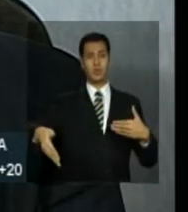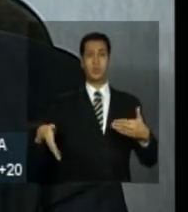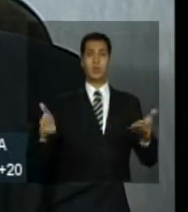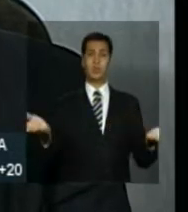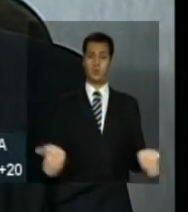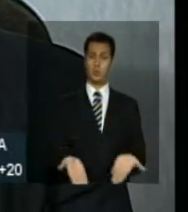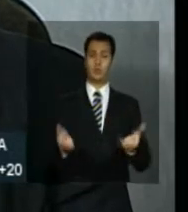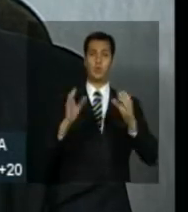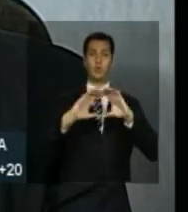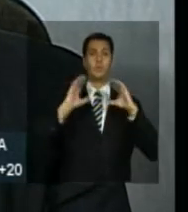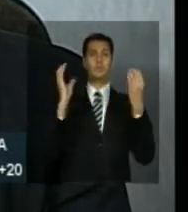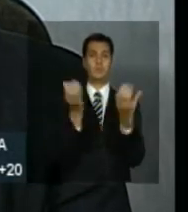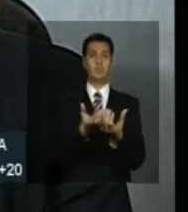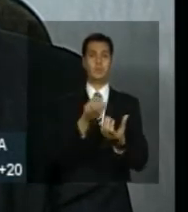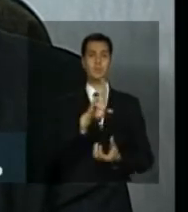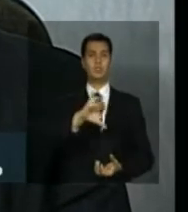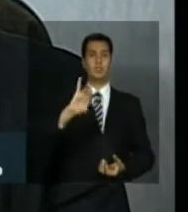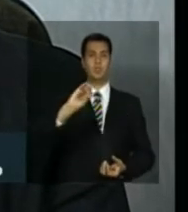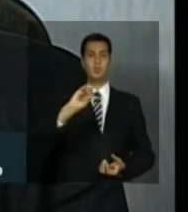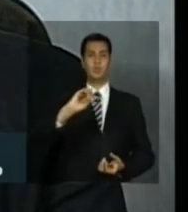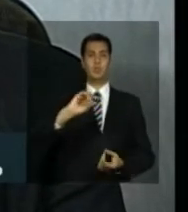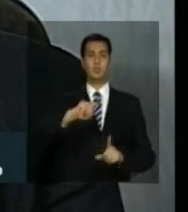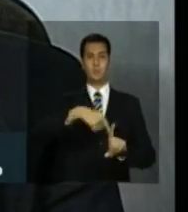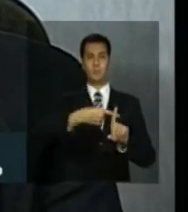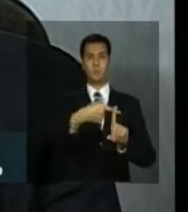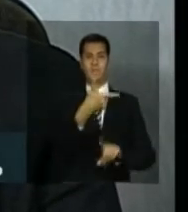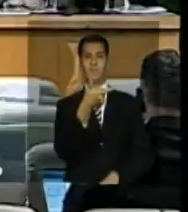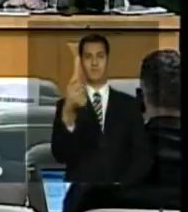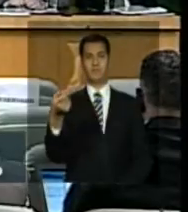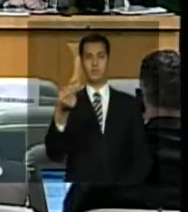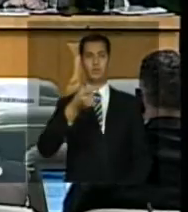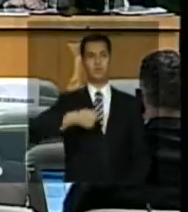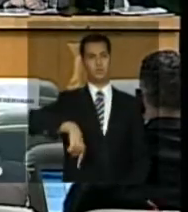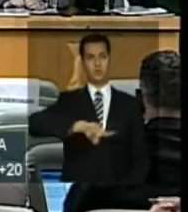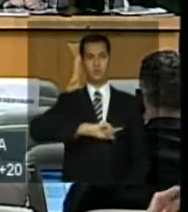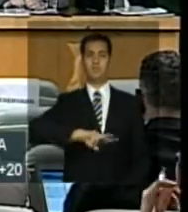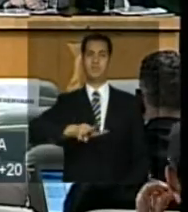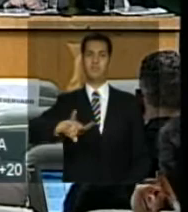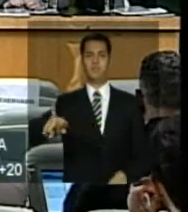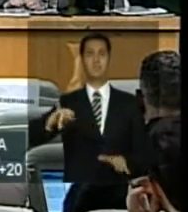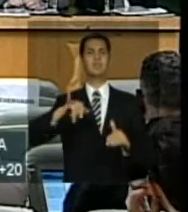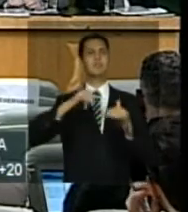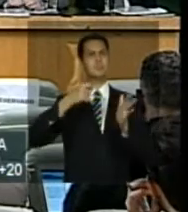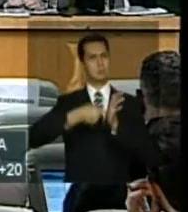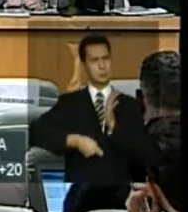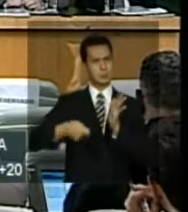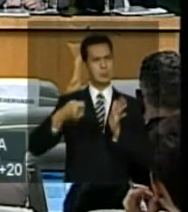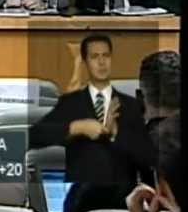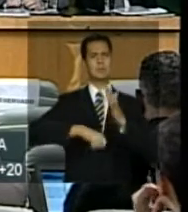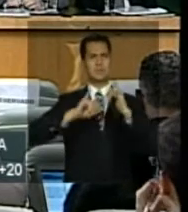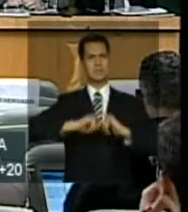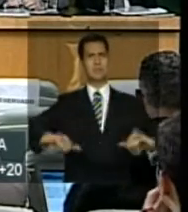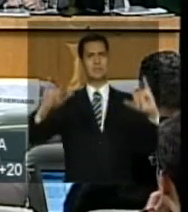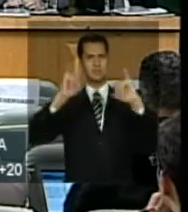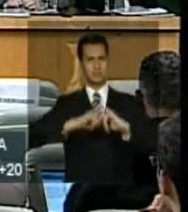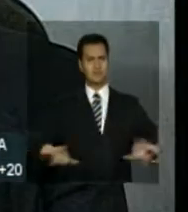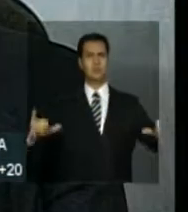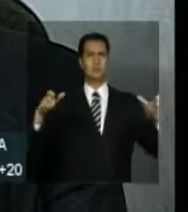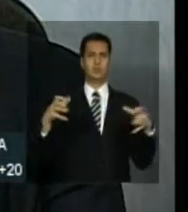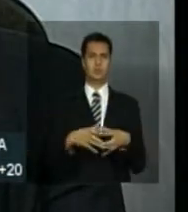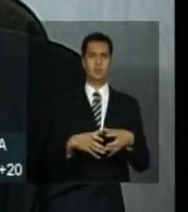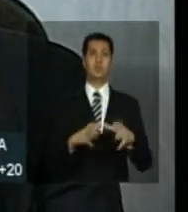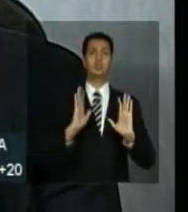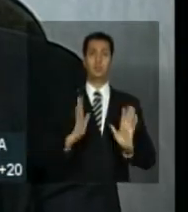20 defendendo os nossos pontos linkados pela equipe e já temos a presença de